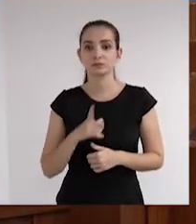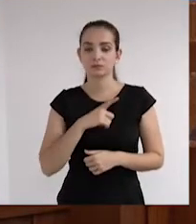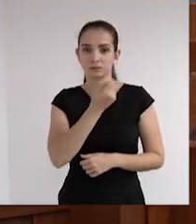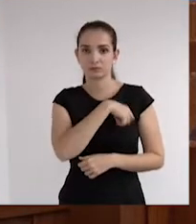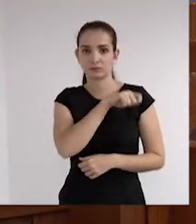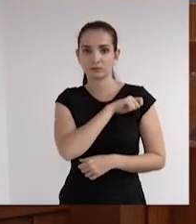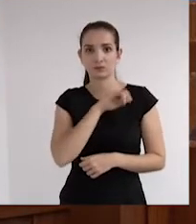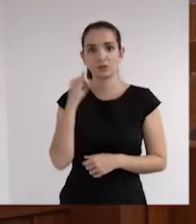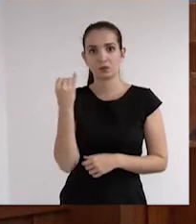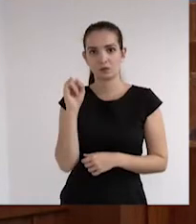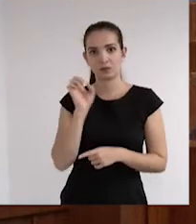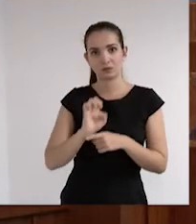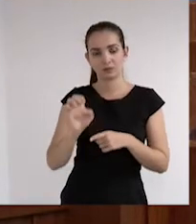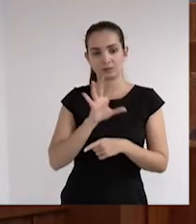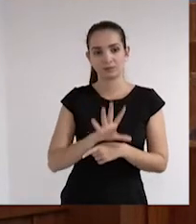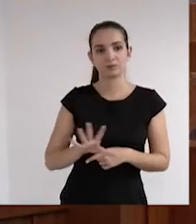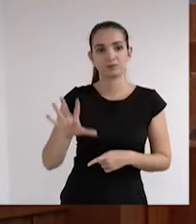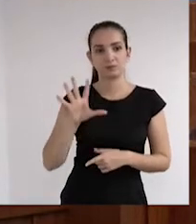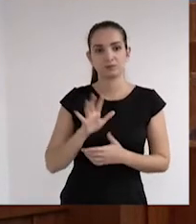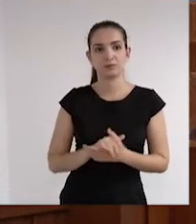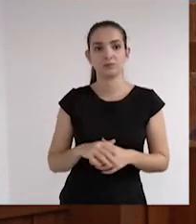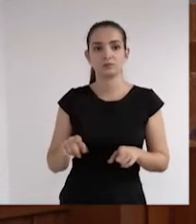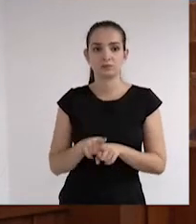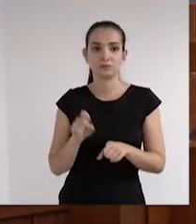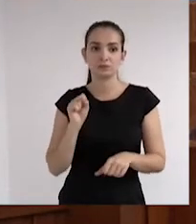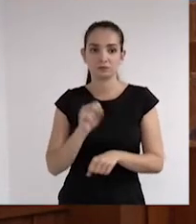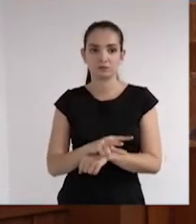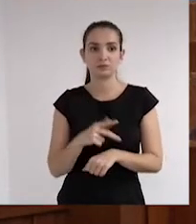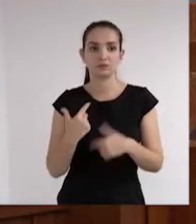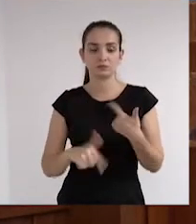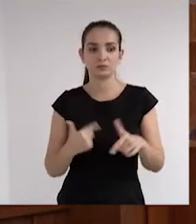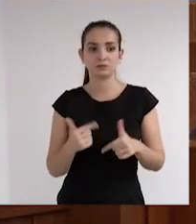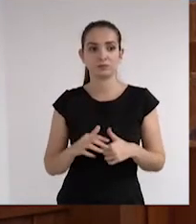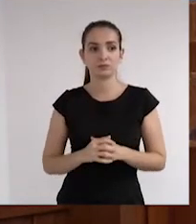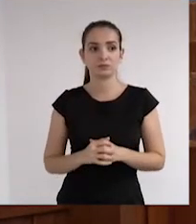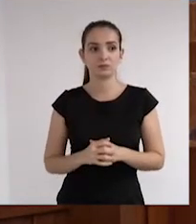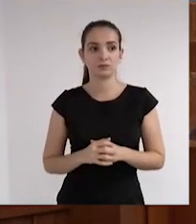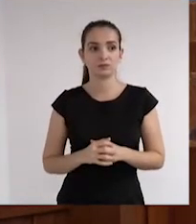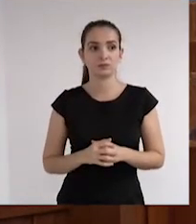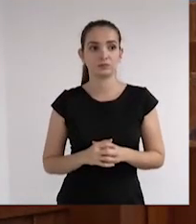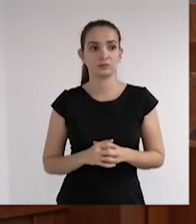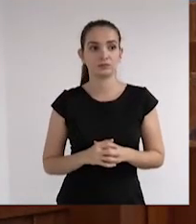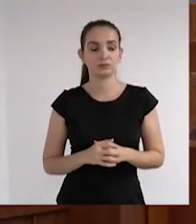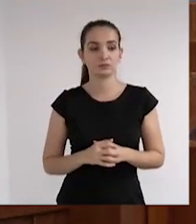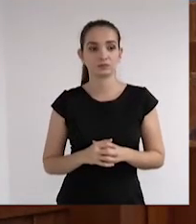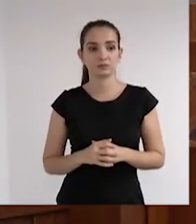fiscal tributário estadual e no cargo de